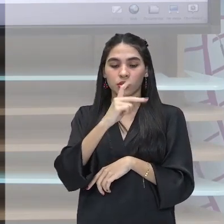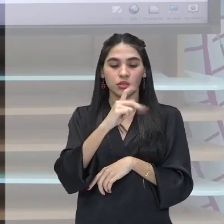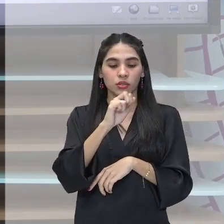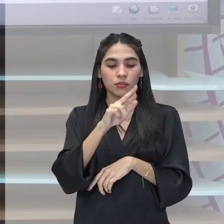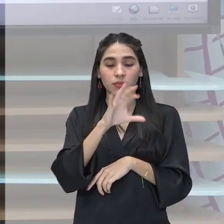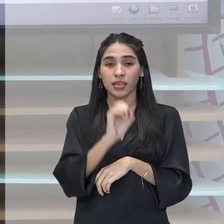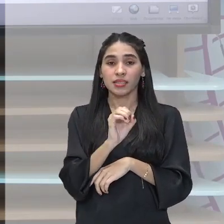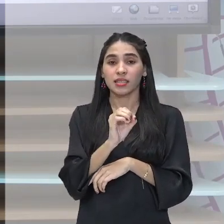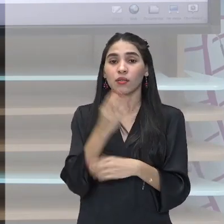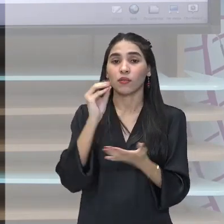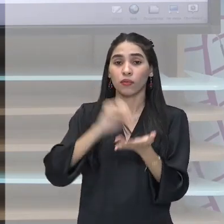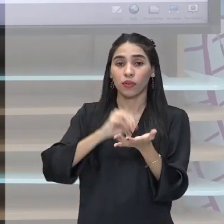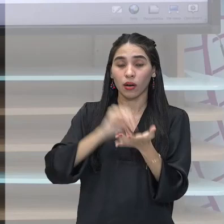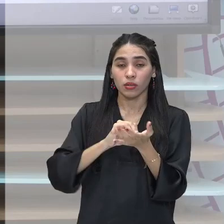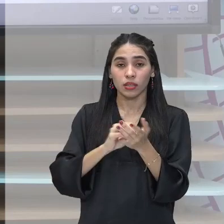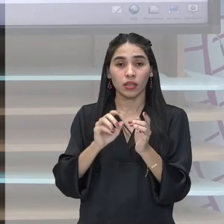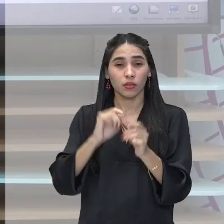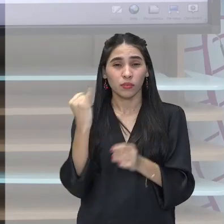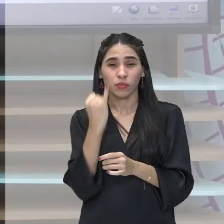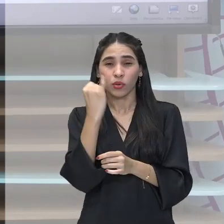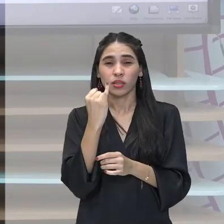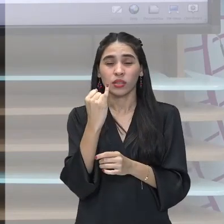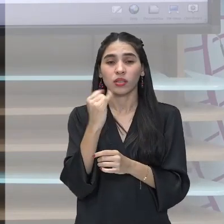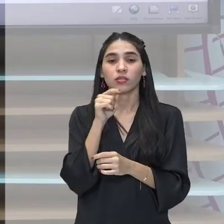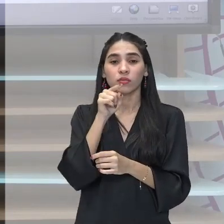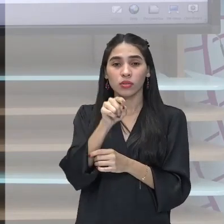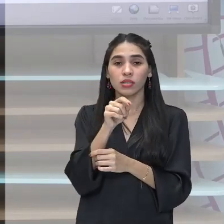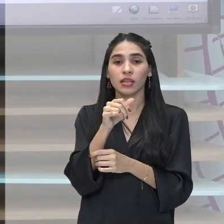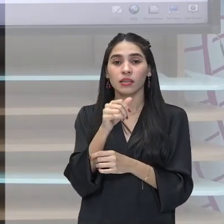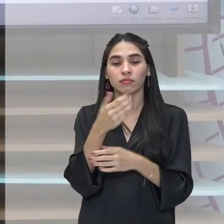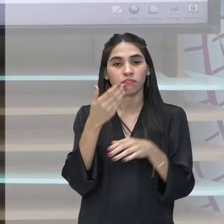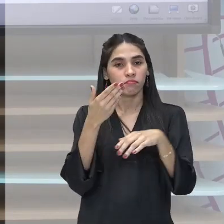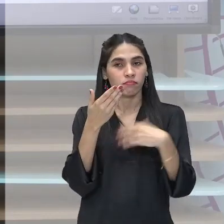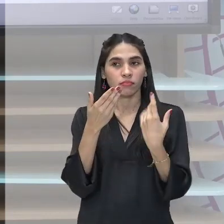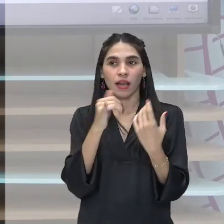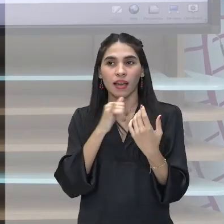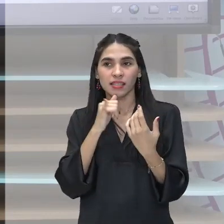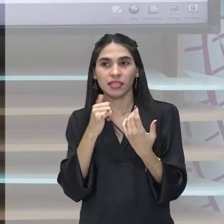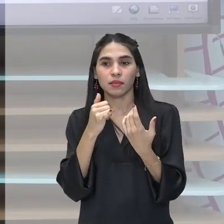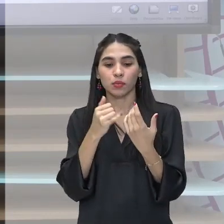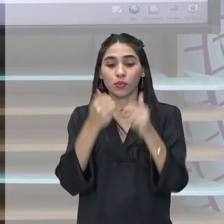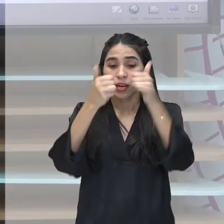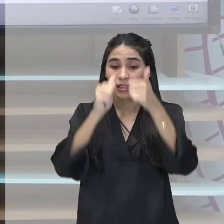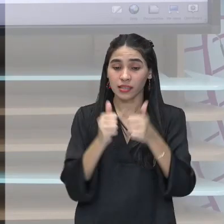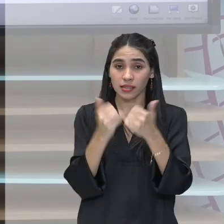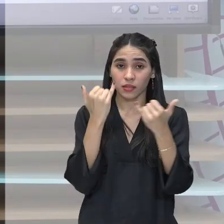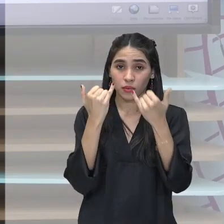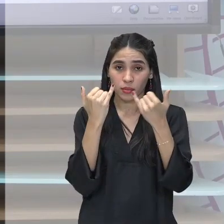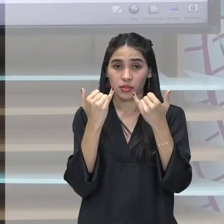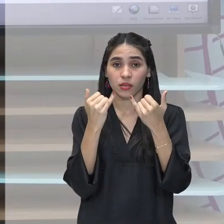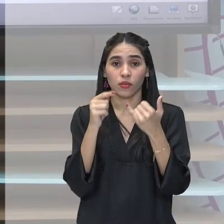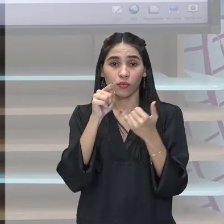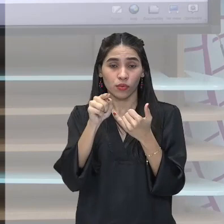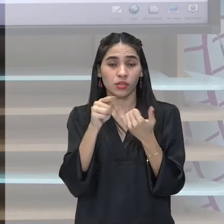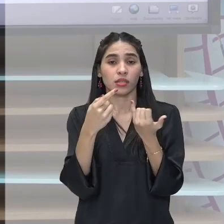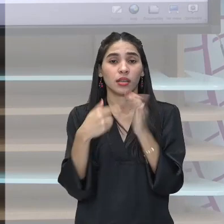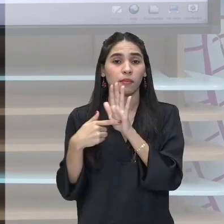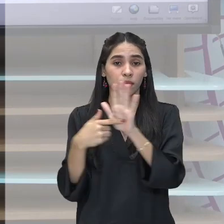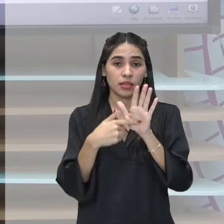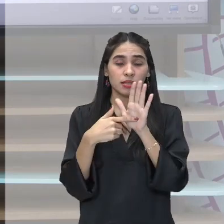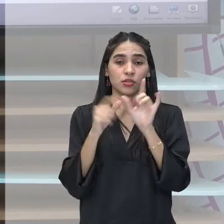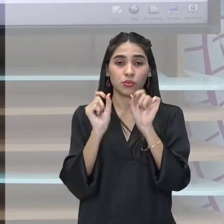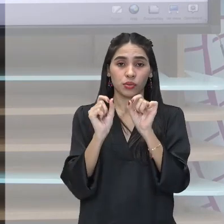ideal é que toda vez que você esteja tratando uma determinada informação, você